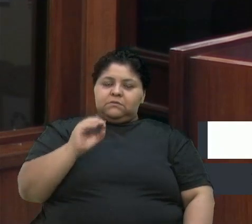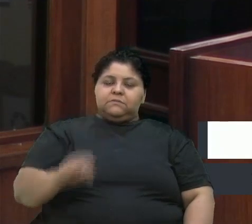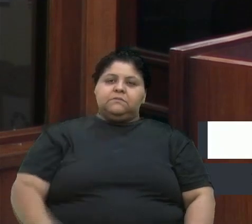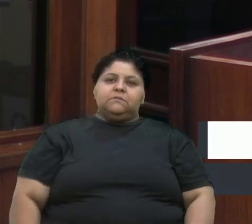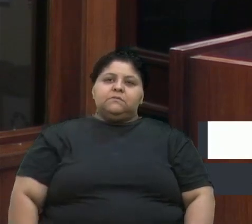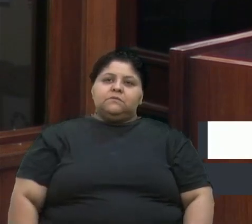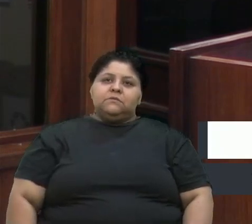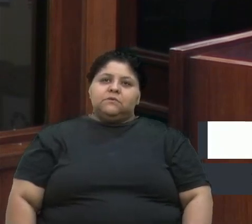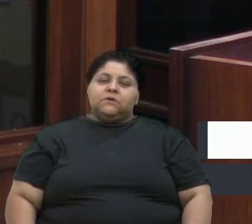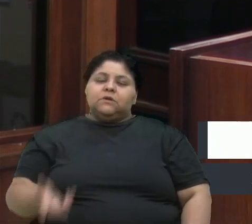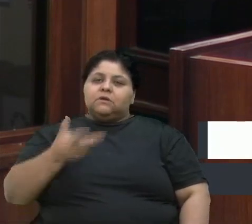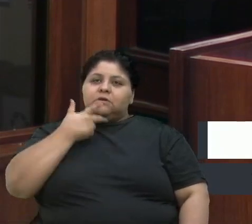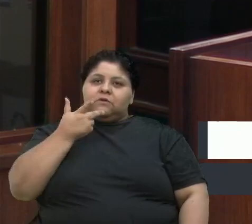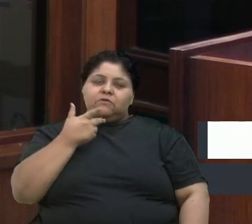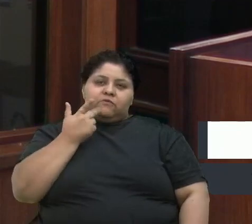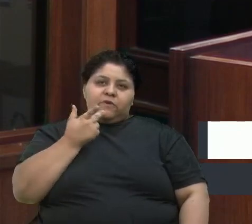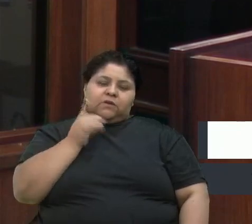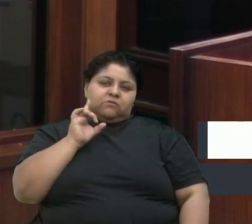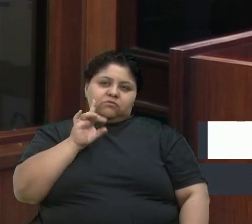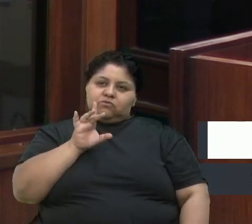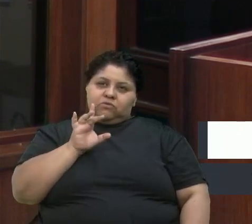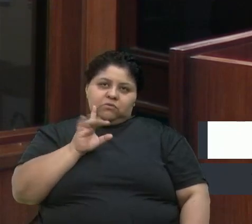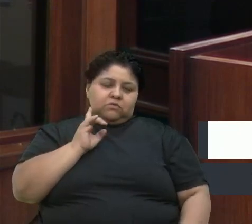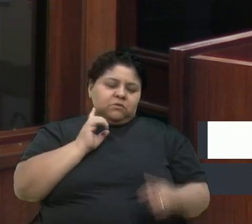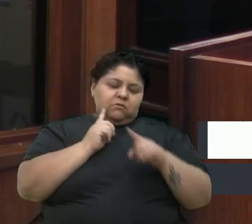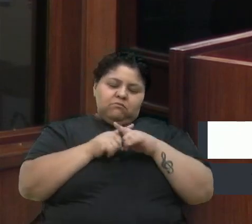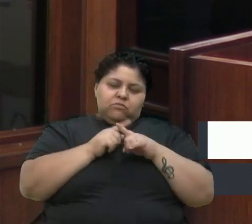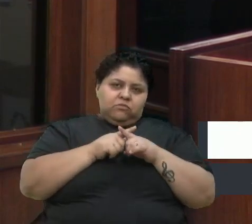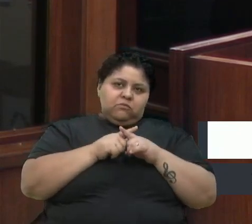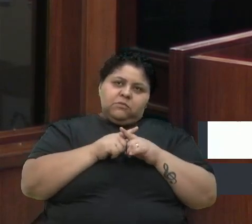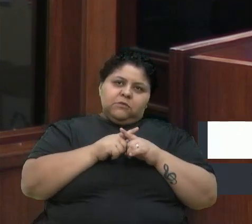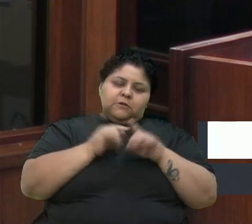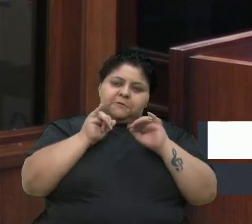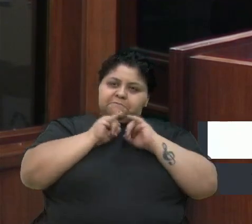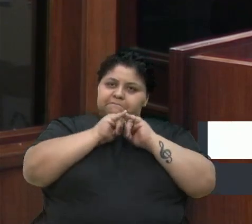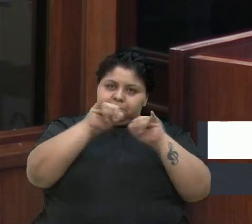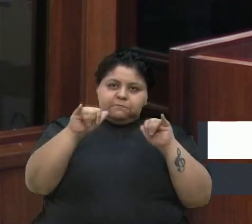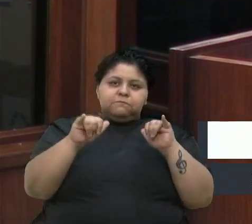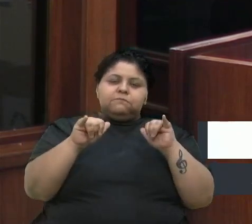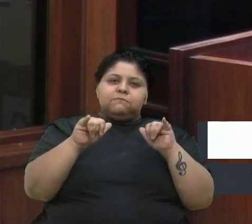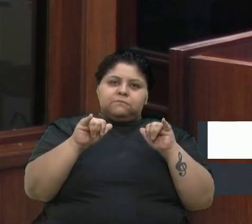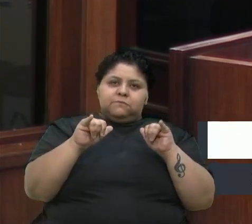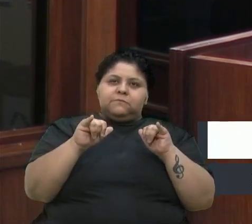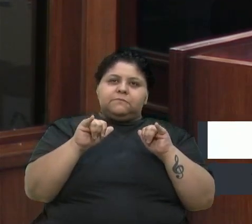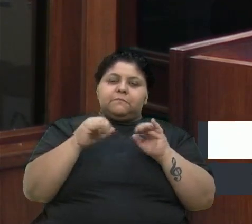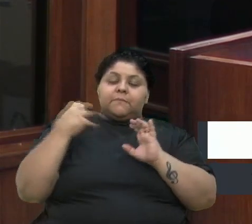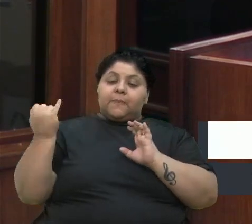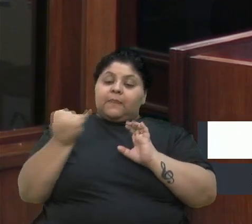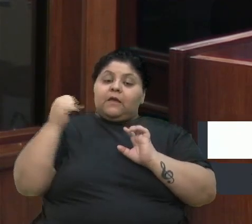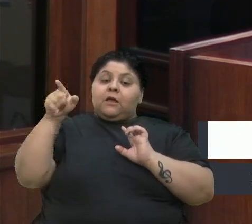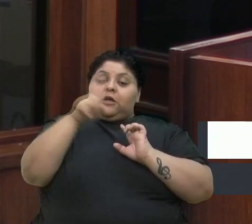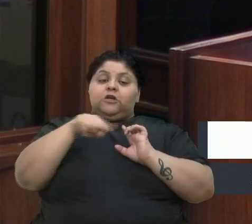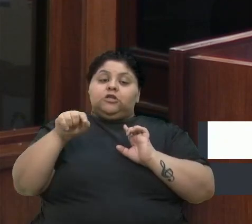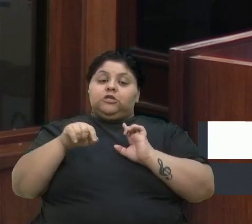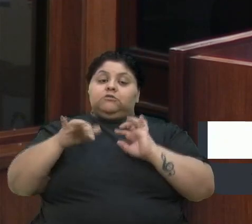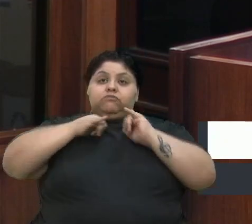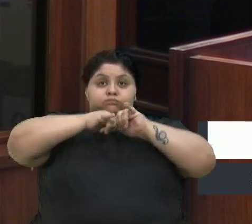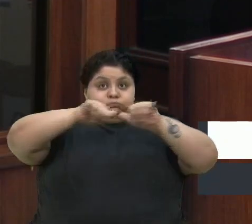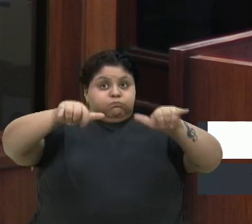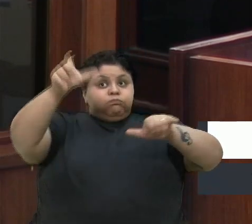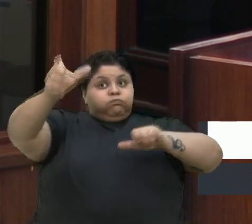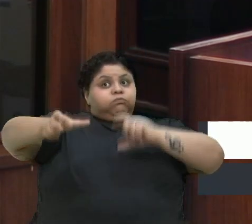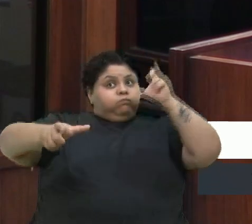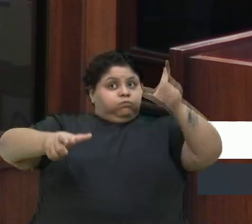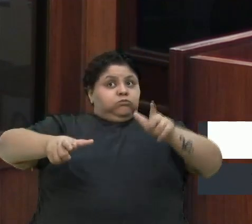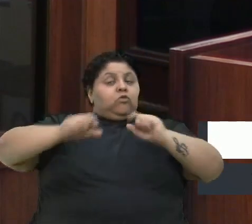Eu trago aqui apenas por questão de informação. É importante que a gente passe para as pessoas aquilo